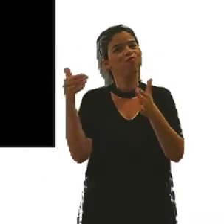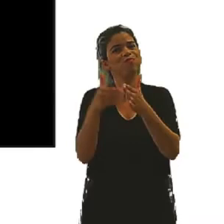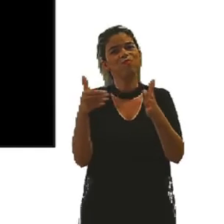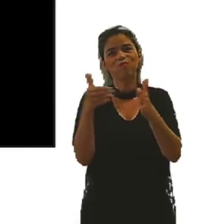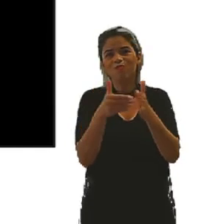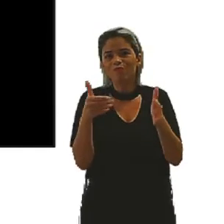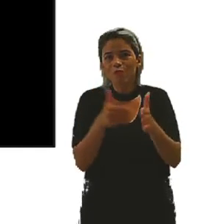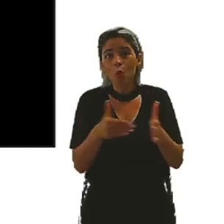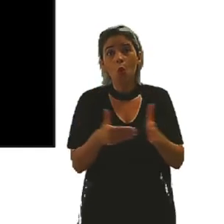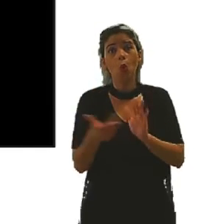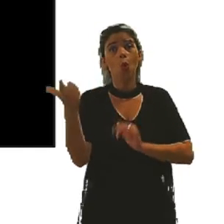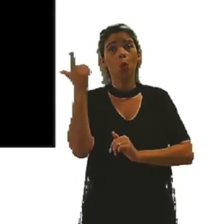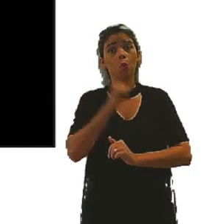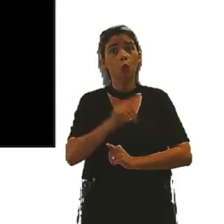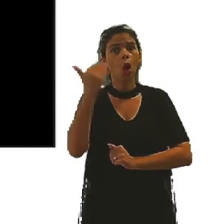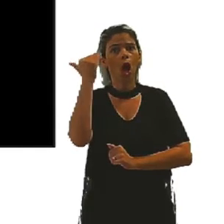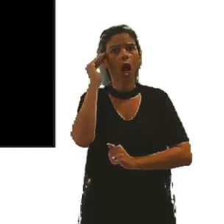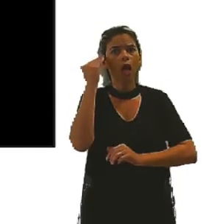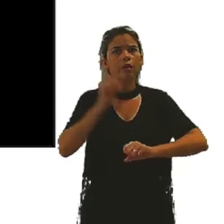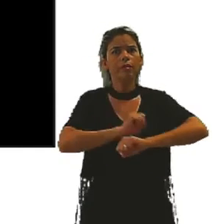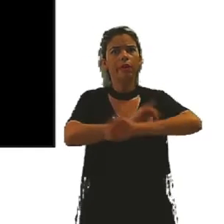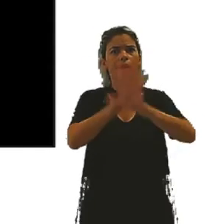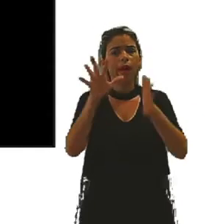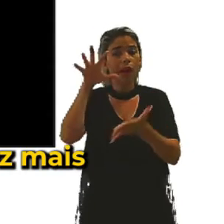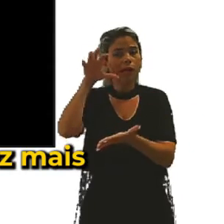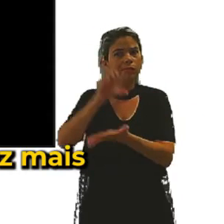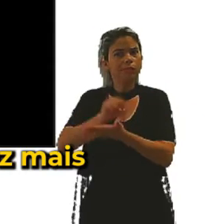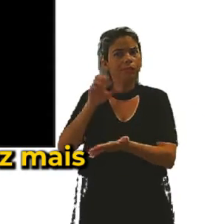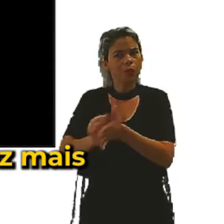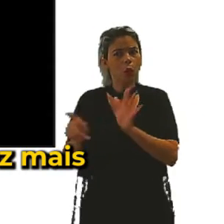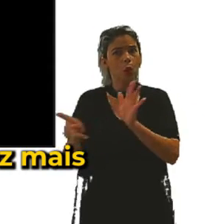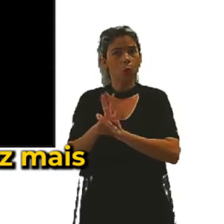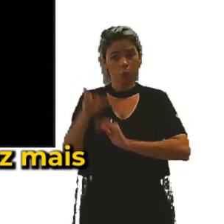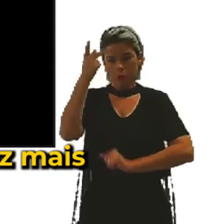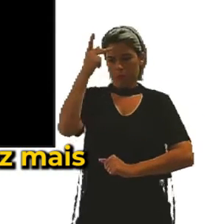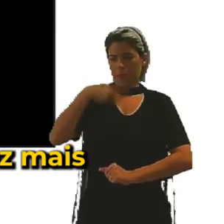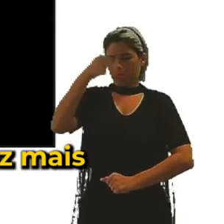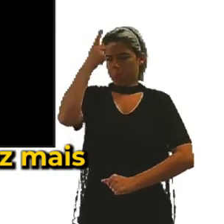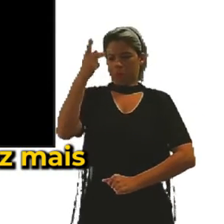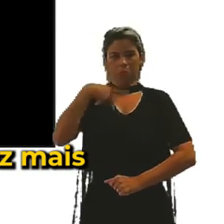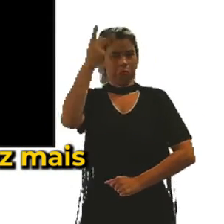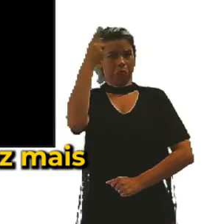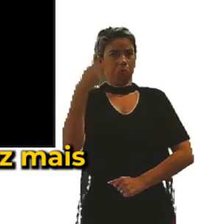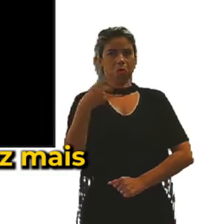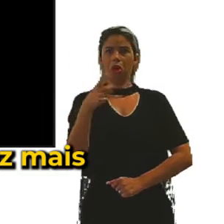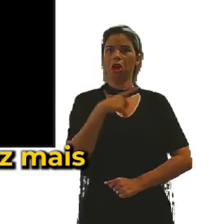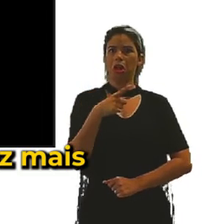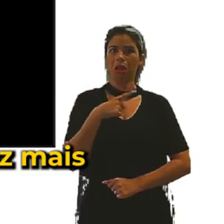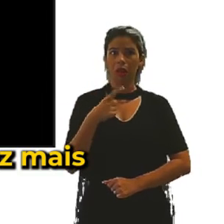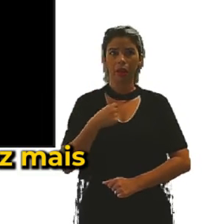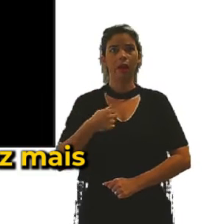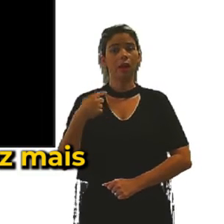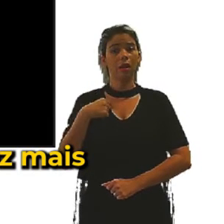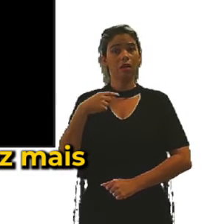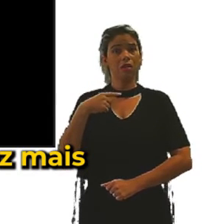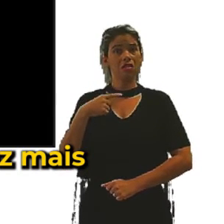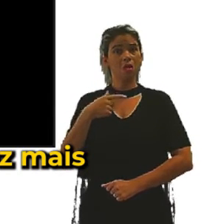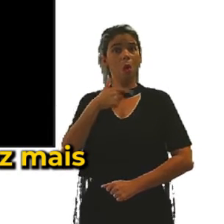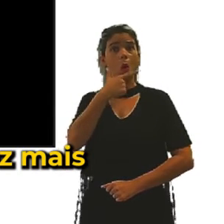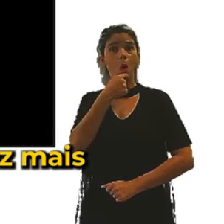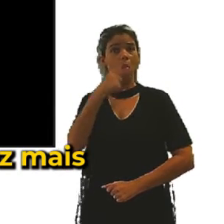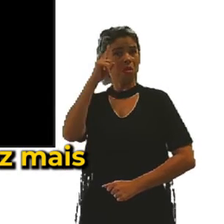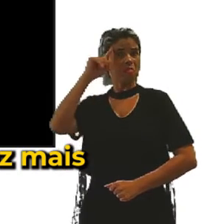que este androcentrismo, que este patriarcado, ele seja cada